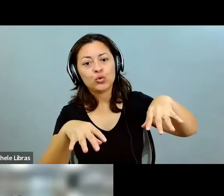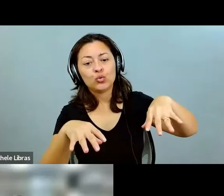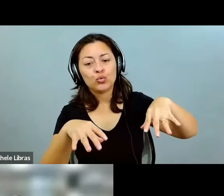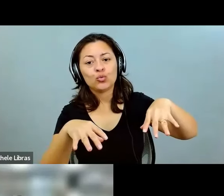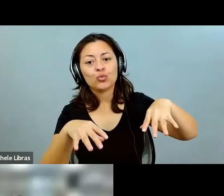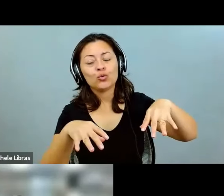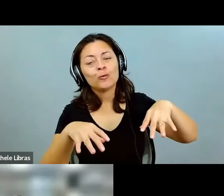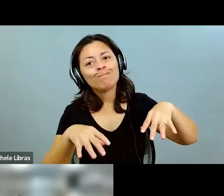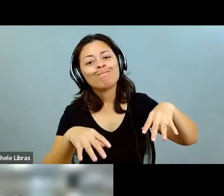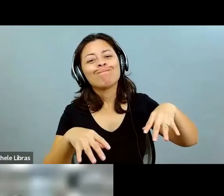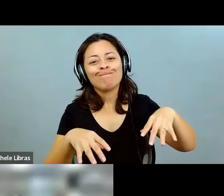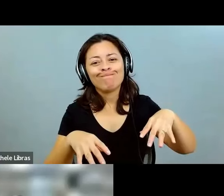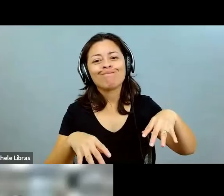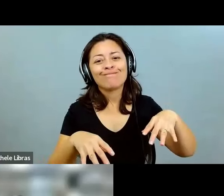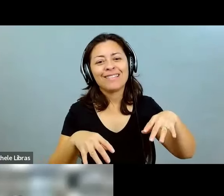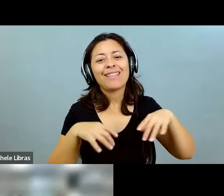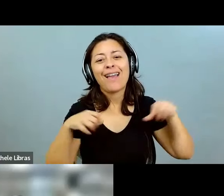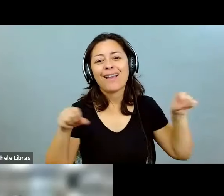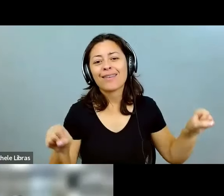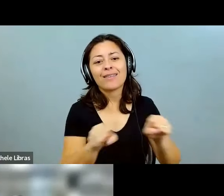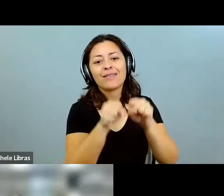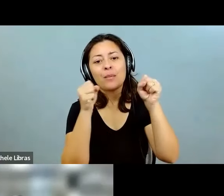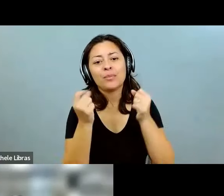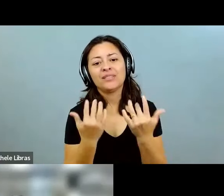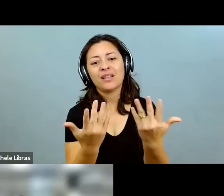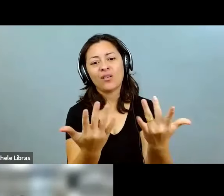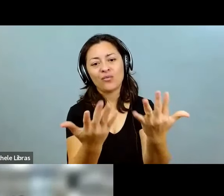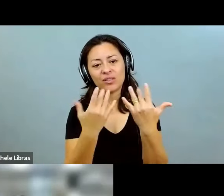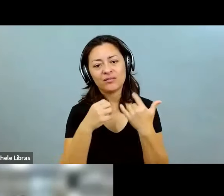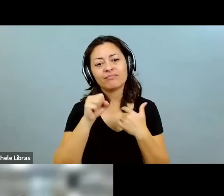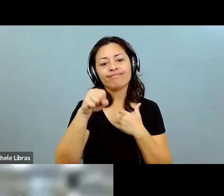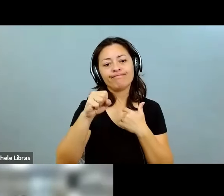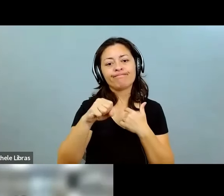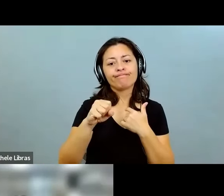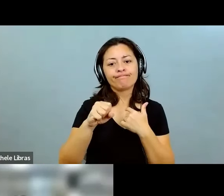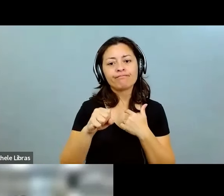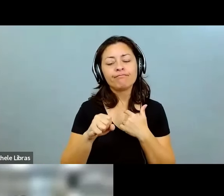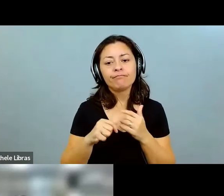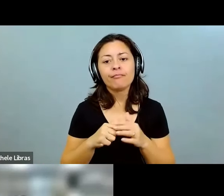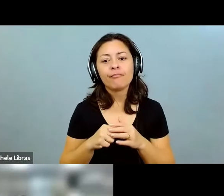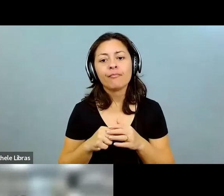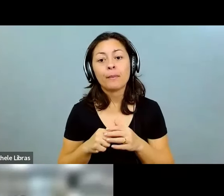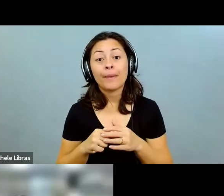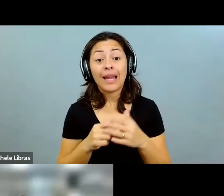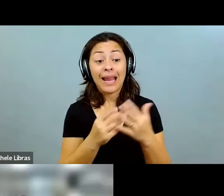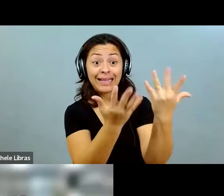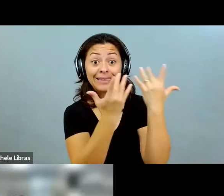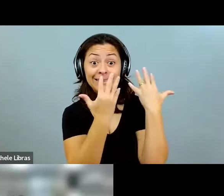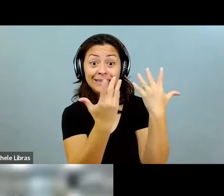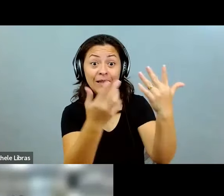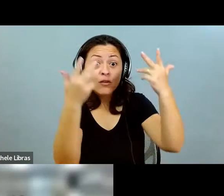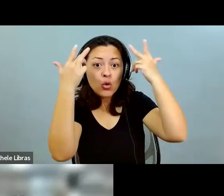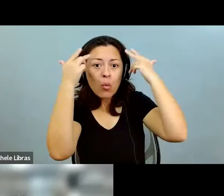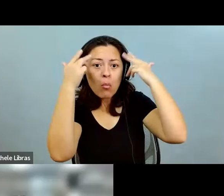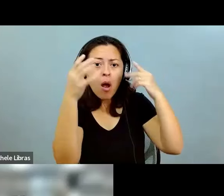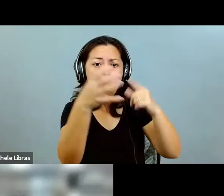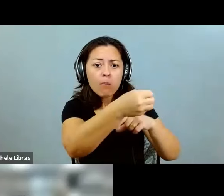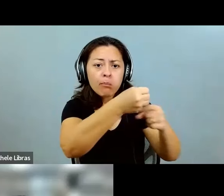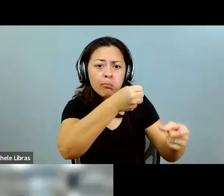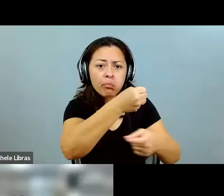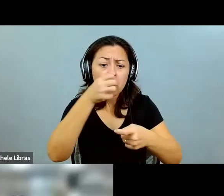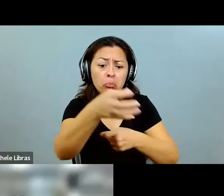tem tem tem a ver com quebra de Safra bastante né Eh quem colheu o safra normal em tese não é para para